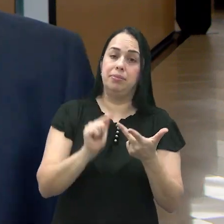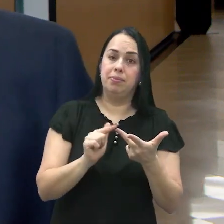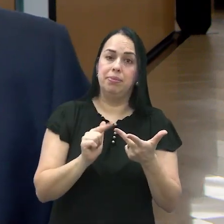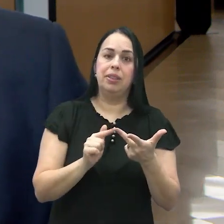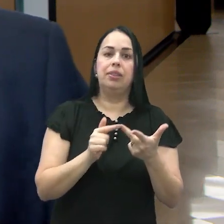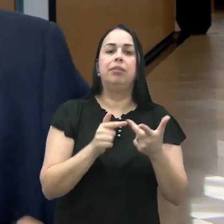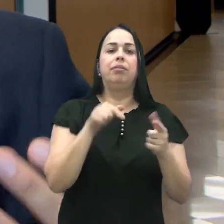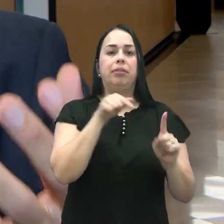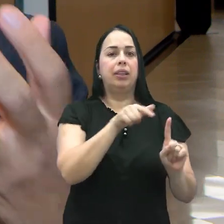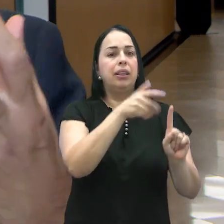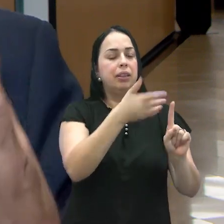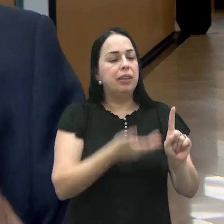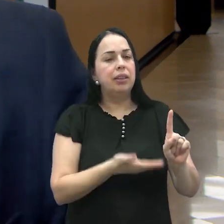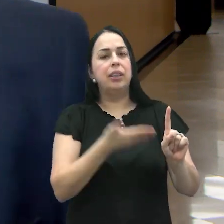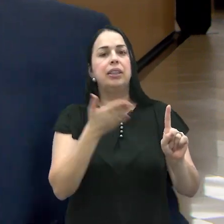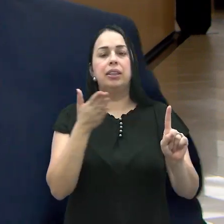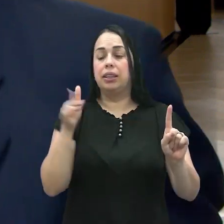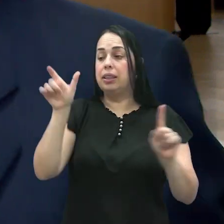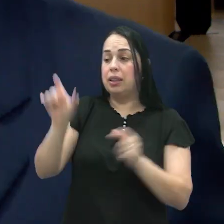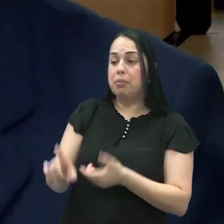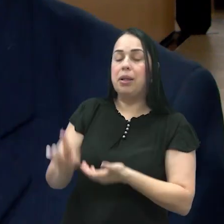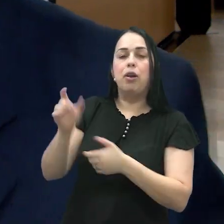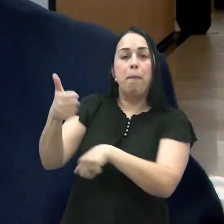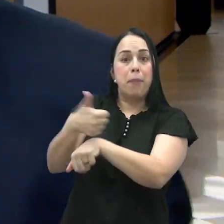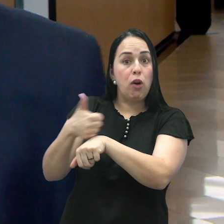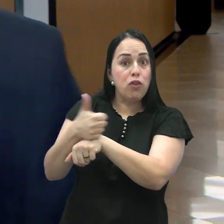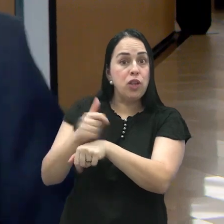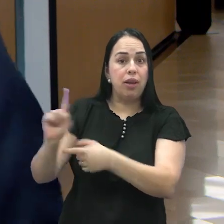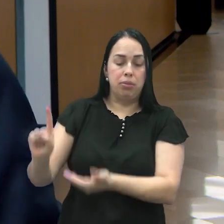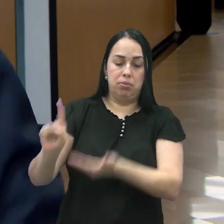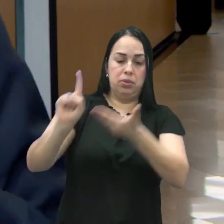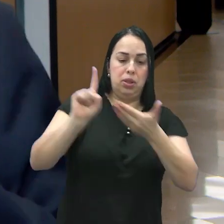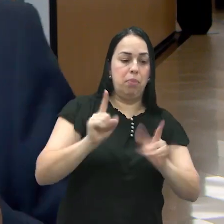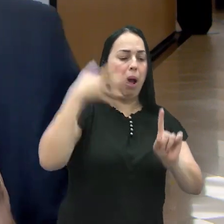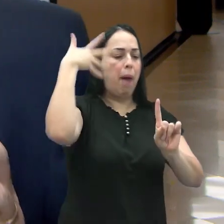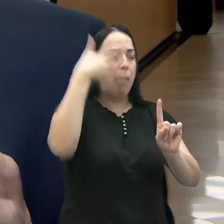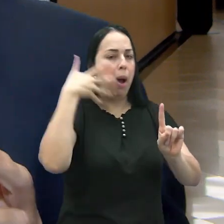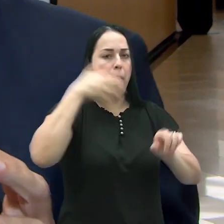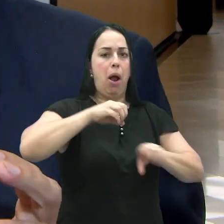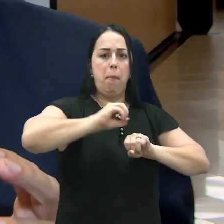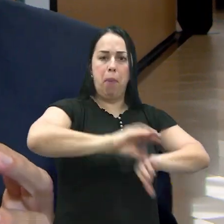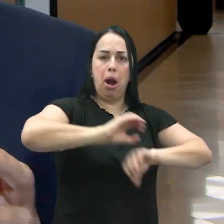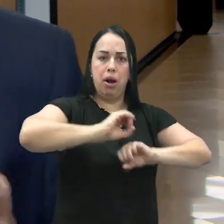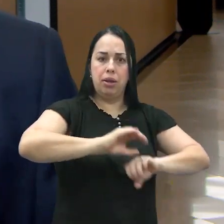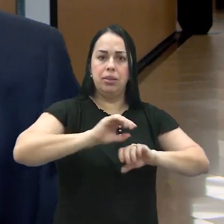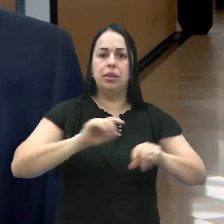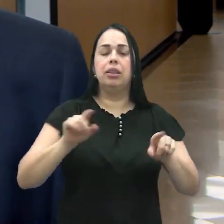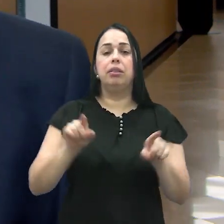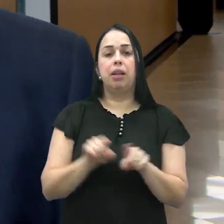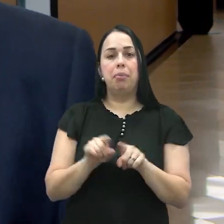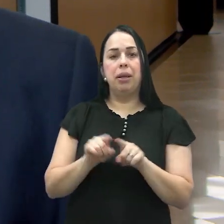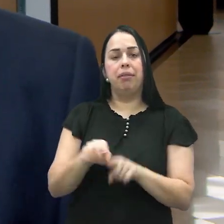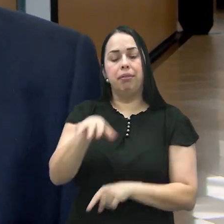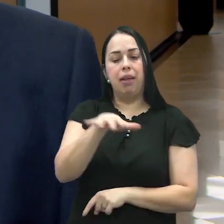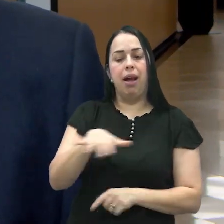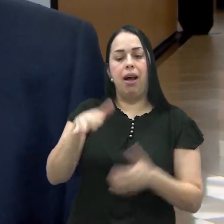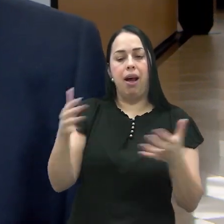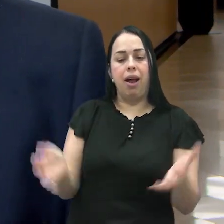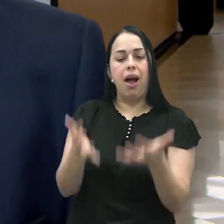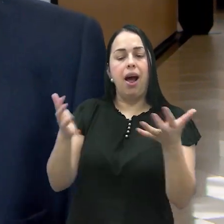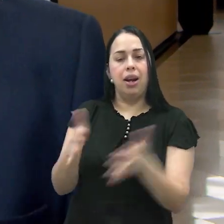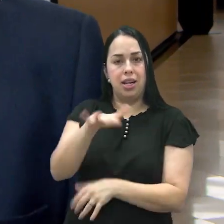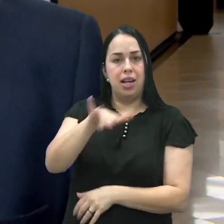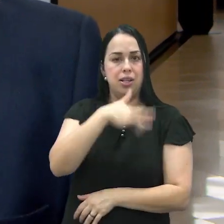de congressos, atraindo pessoas que saibam o que dizer, promovendo a preparação de profissionais da área da